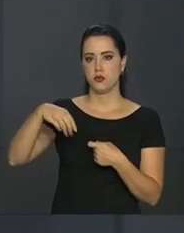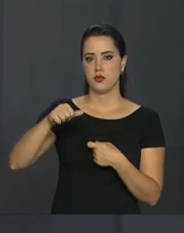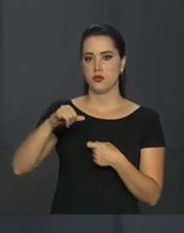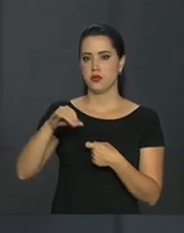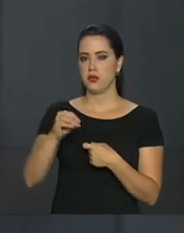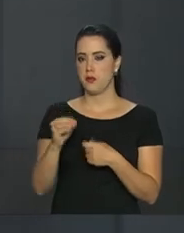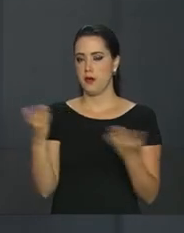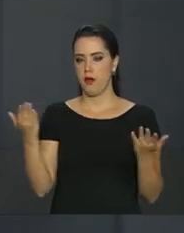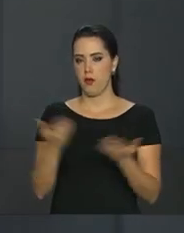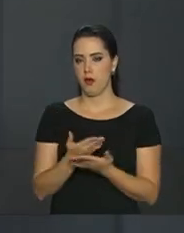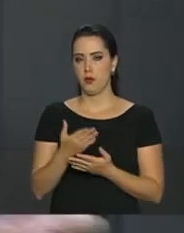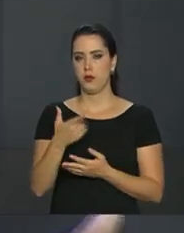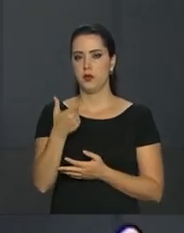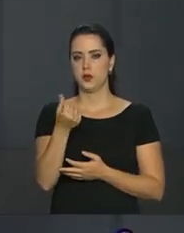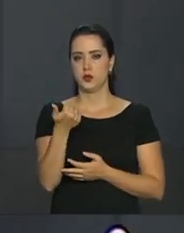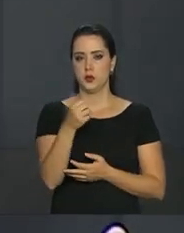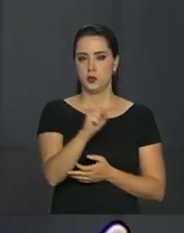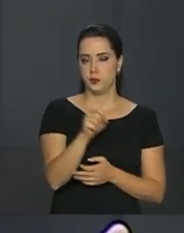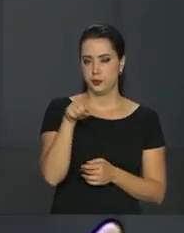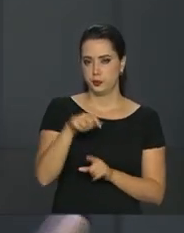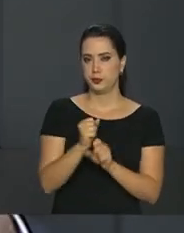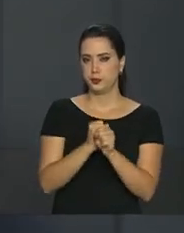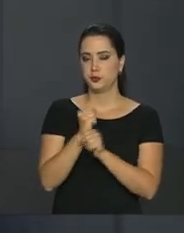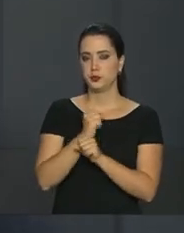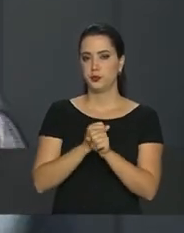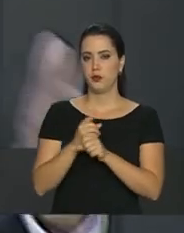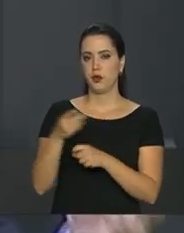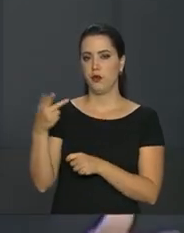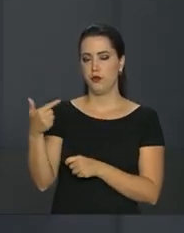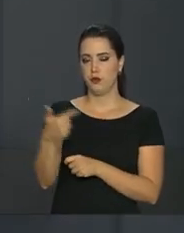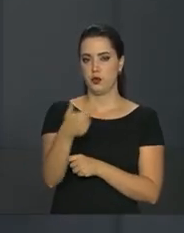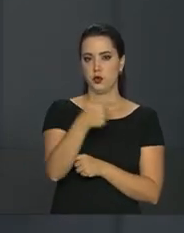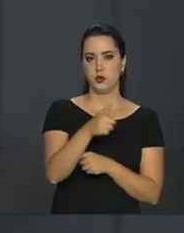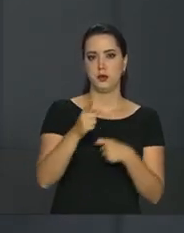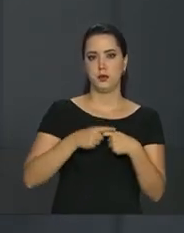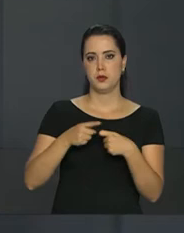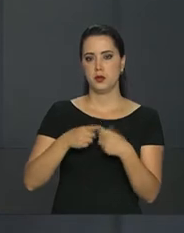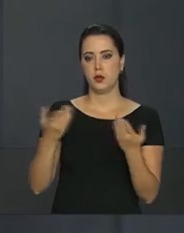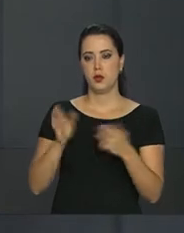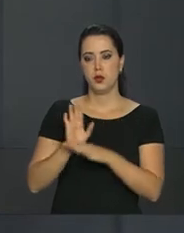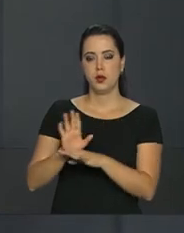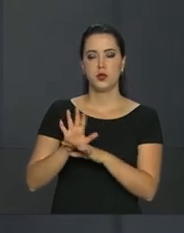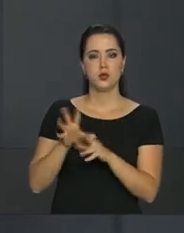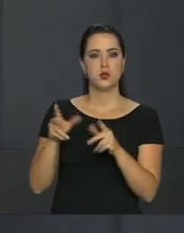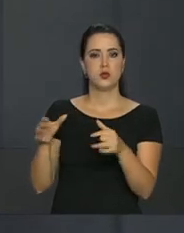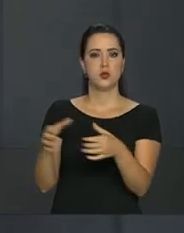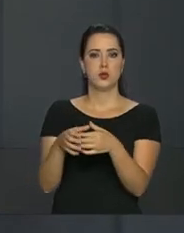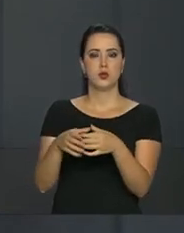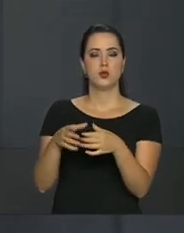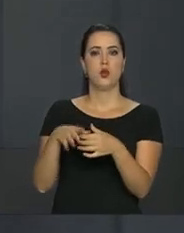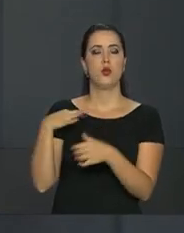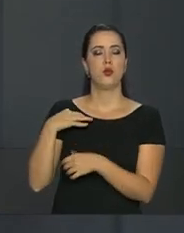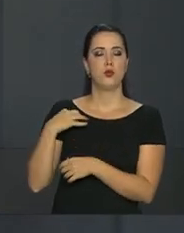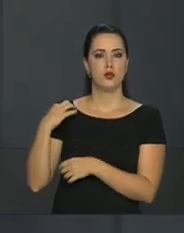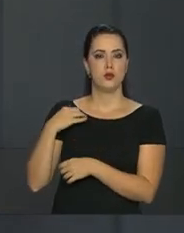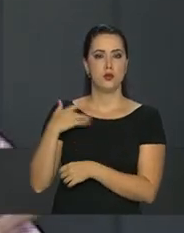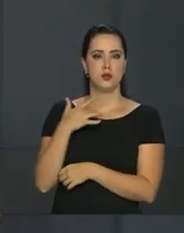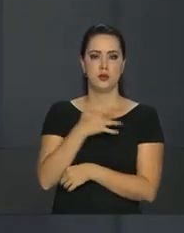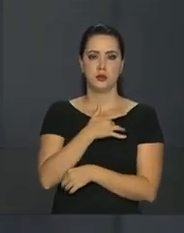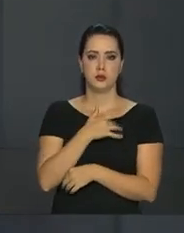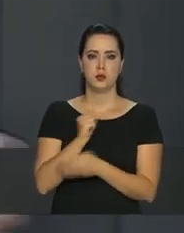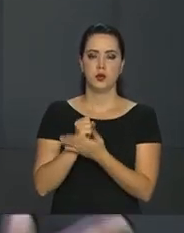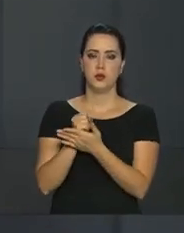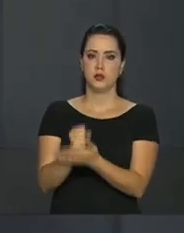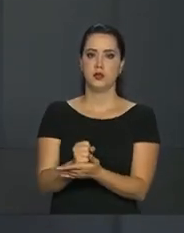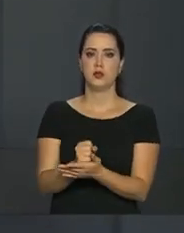2018 e agora naturalmente com o auxílio de toda esta equipe de voluntários da saúde do anos